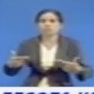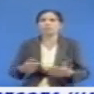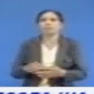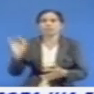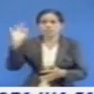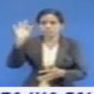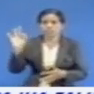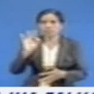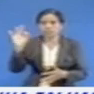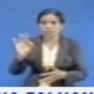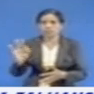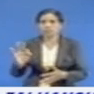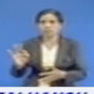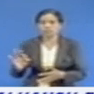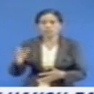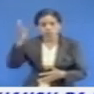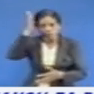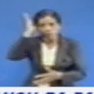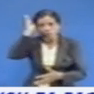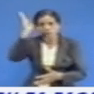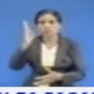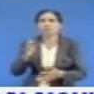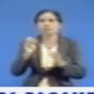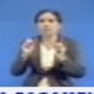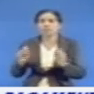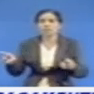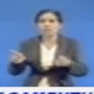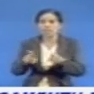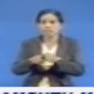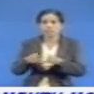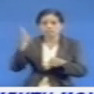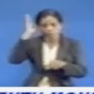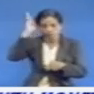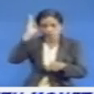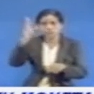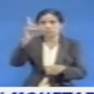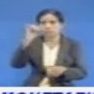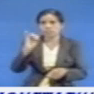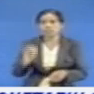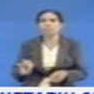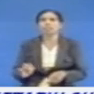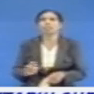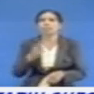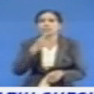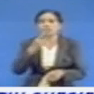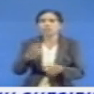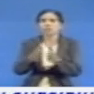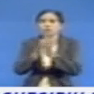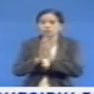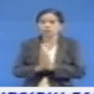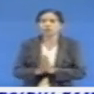Sexta-feira, né, arcebispo metropolitano no Darmos Bispo Diocese Dili, Dom Virgílio do Carmo da Silva, o